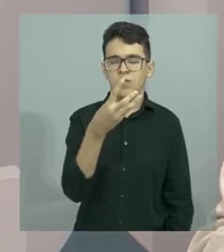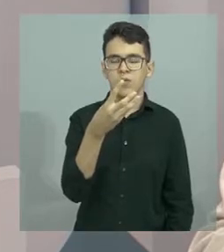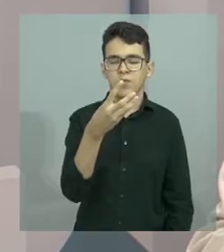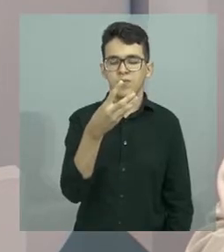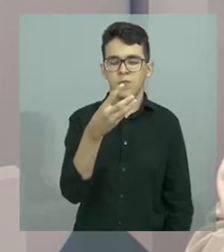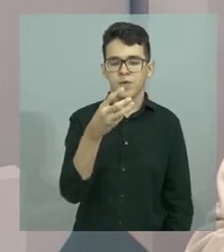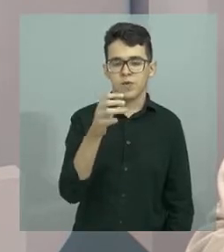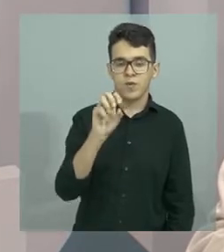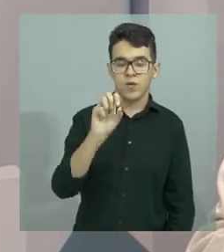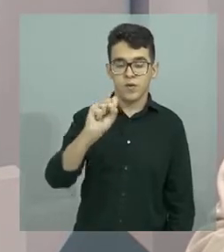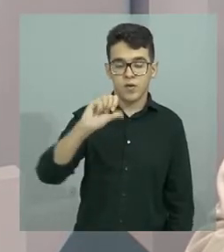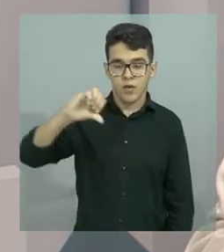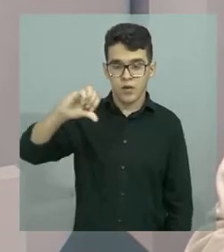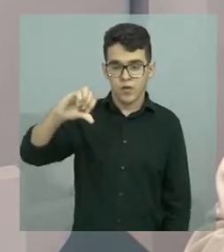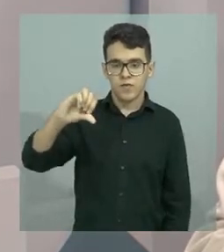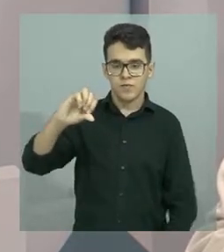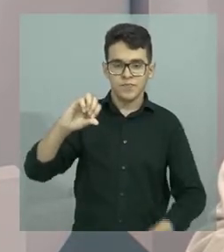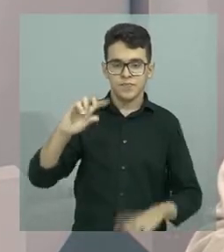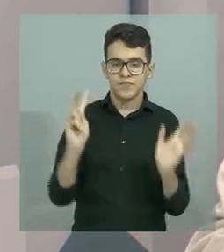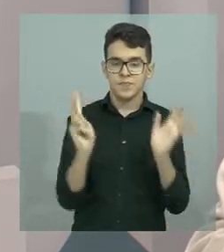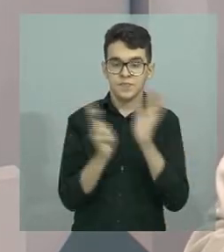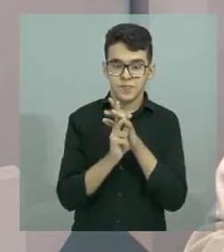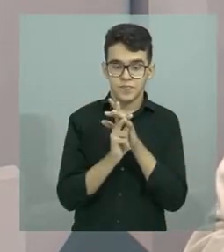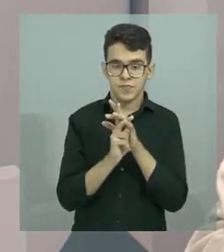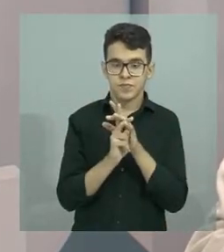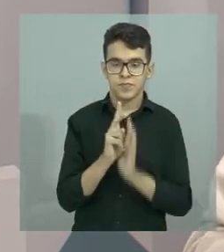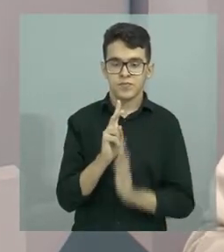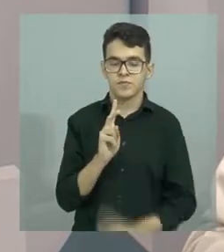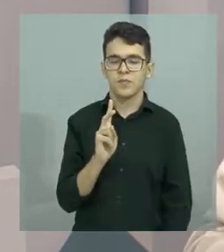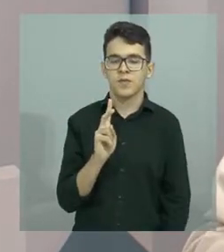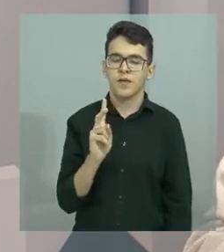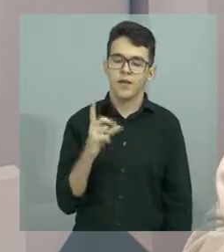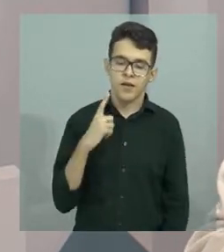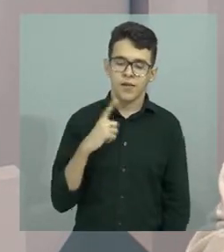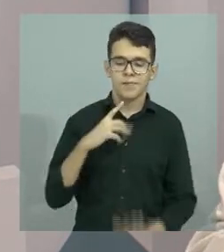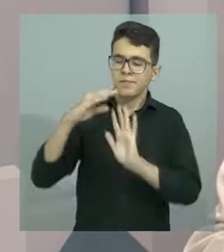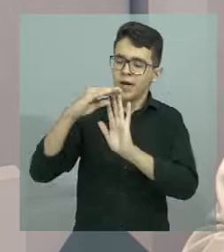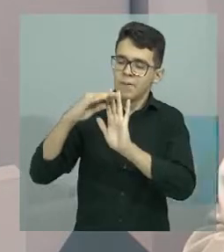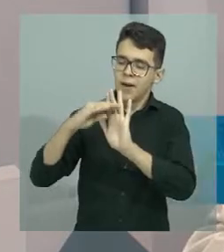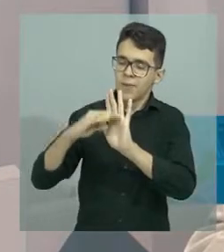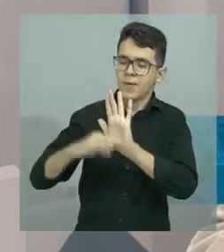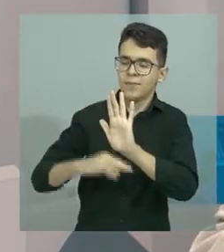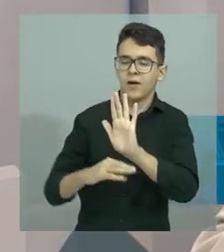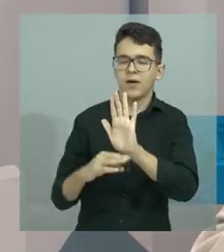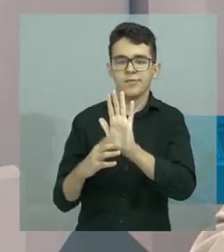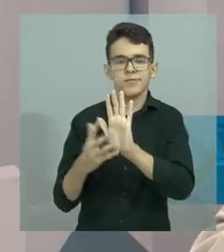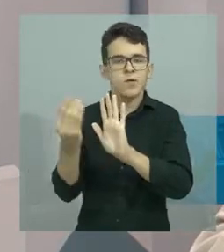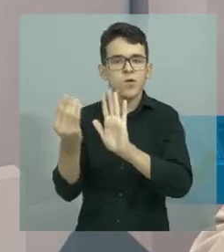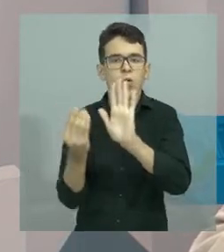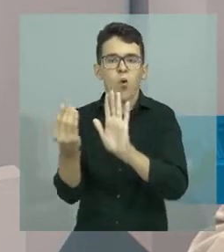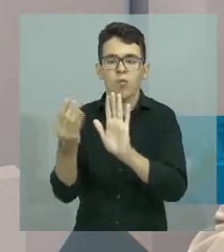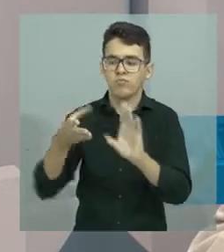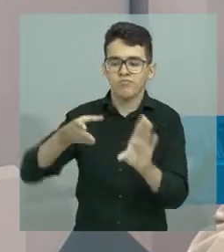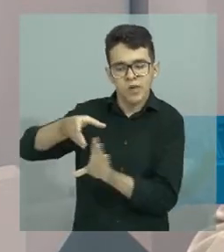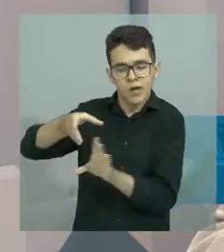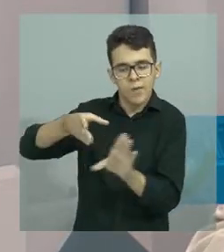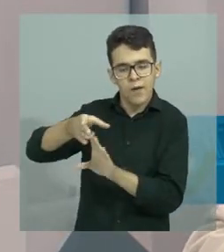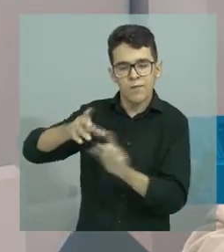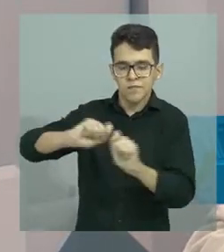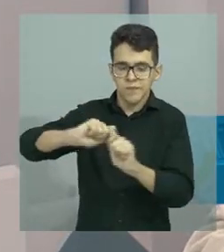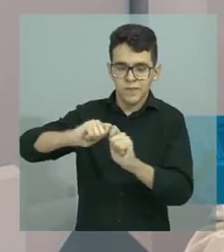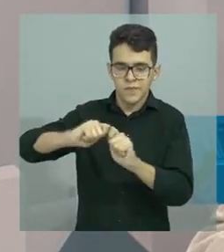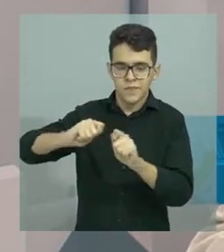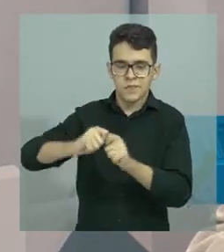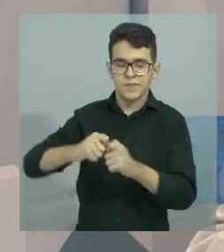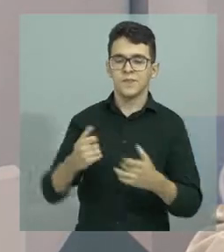da Metrópole, ele prevê um conjunto de medidas, iniciativas e diretrizes que devem ser